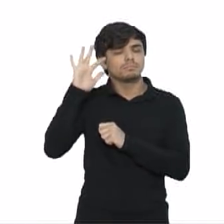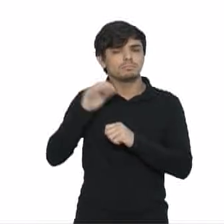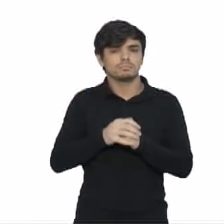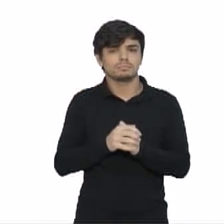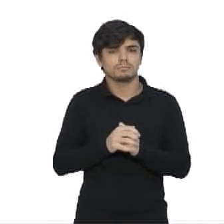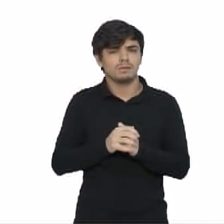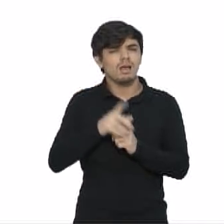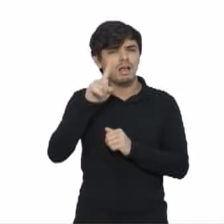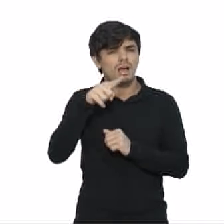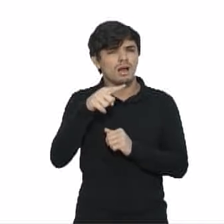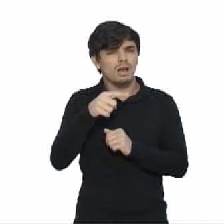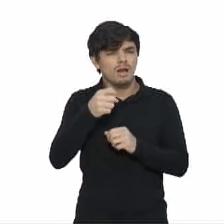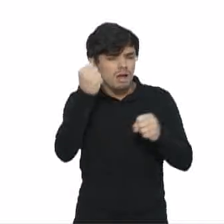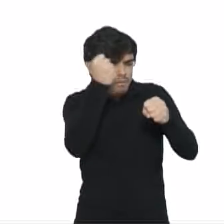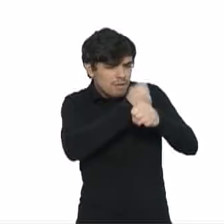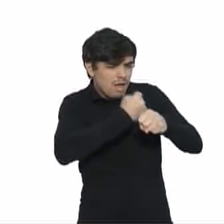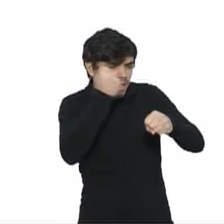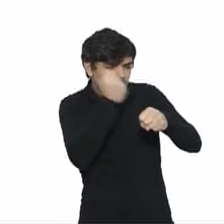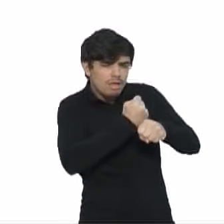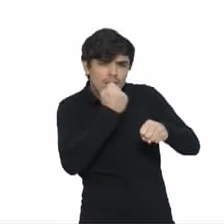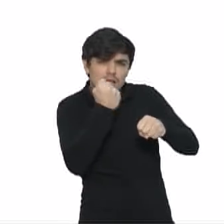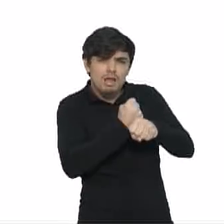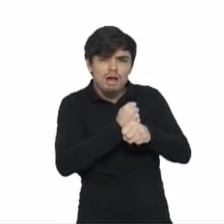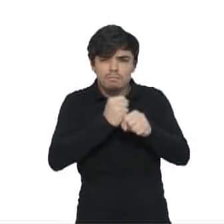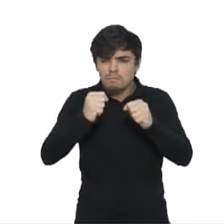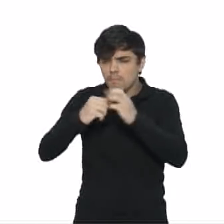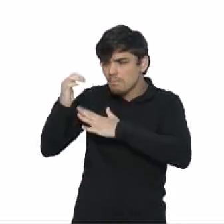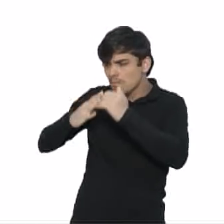grandes construções e obras